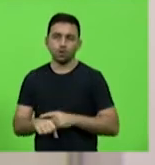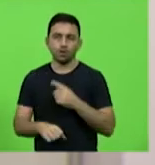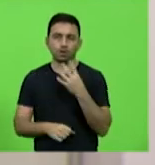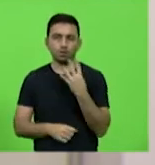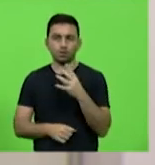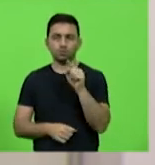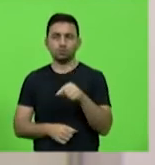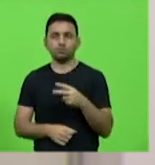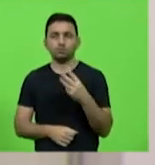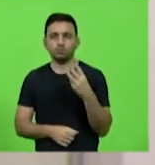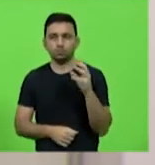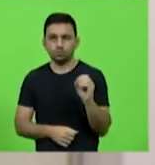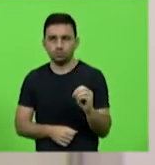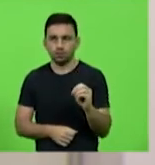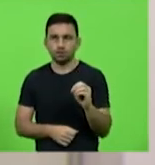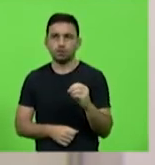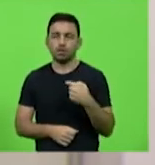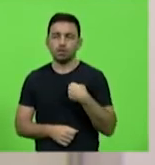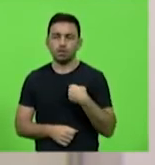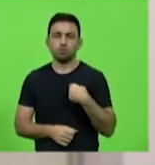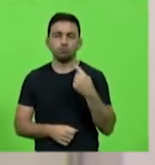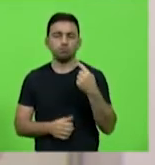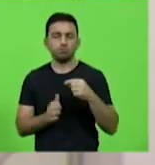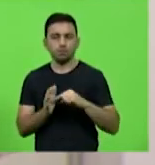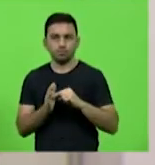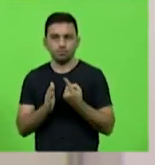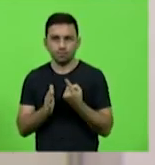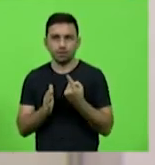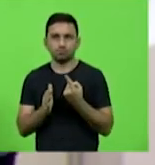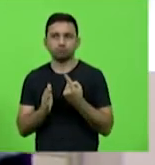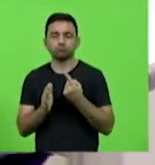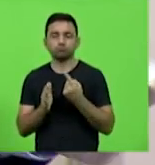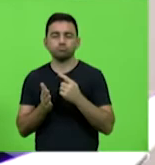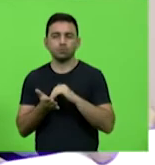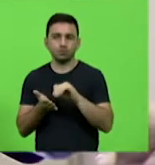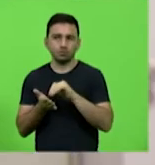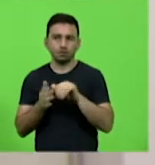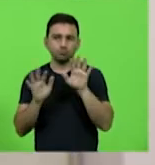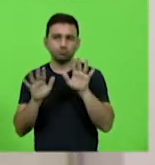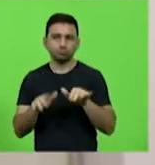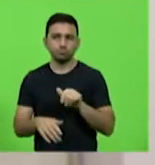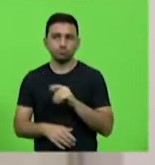32 minutos. Para constar, eu, primeiro secretário Lavrei, apresente ata.